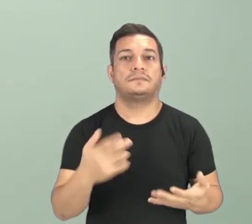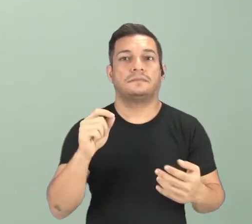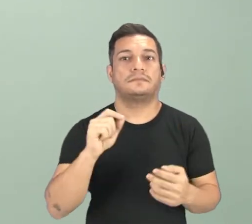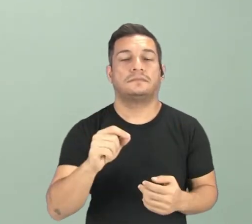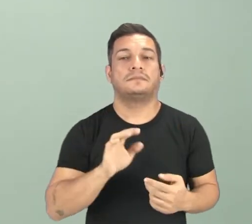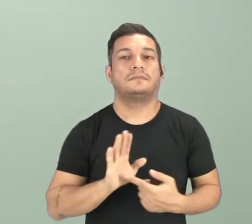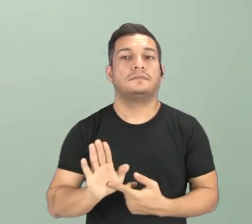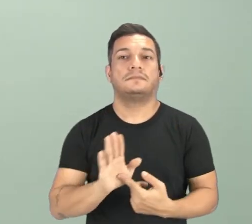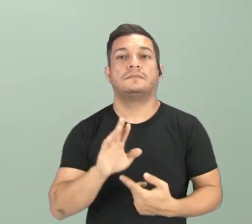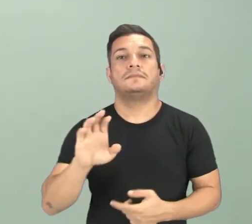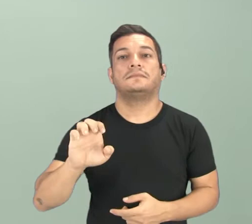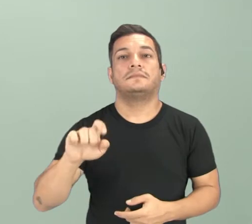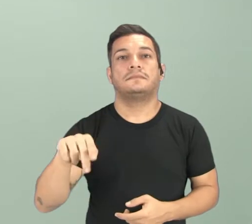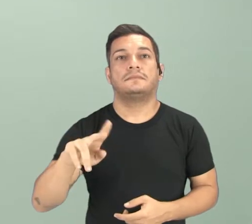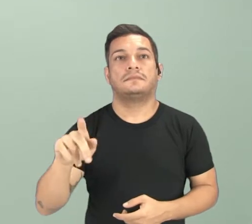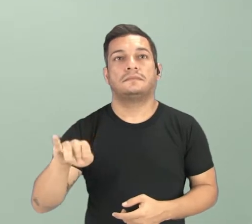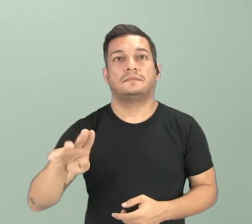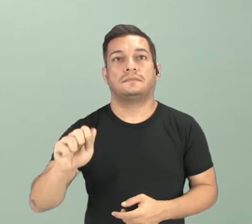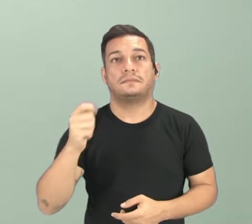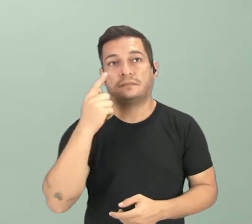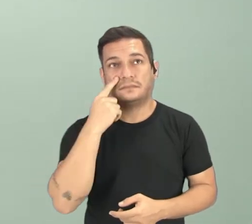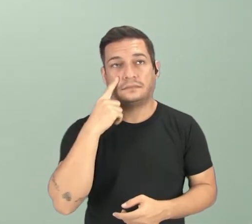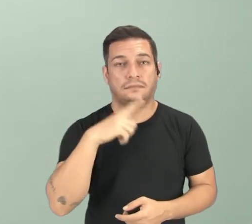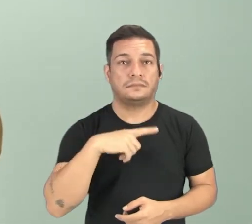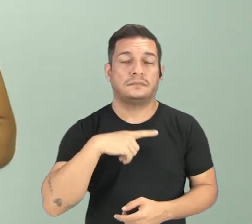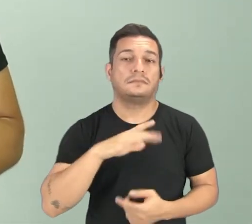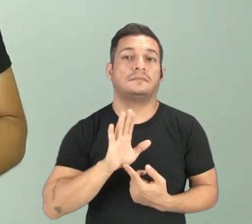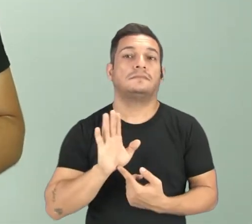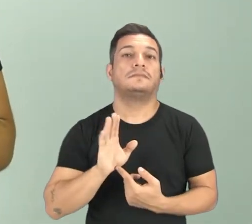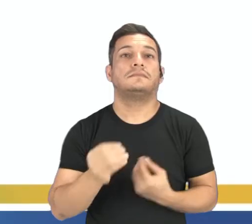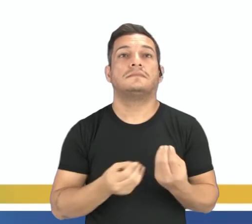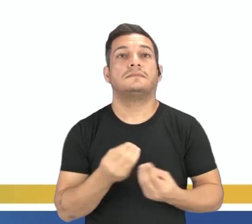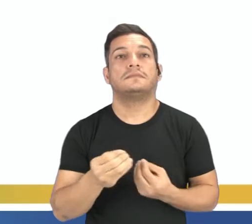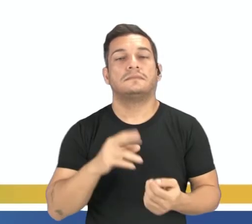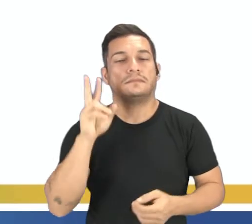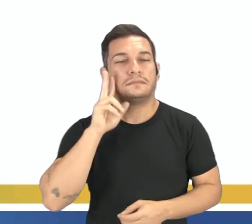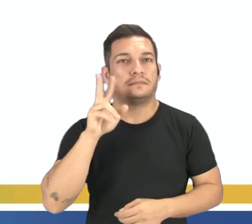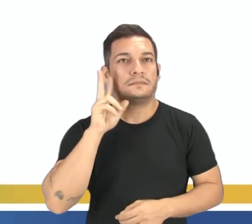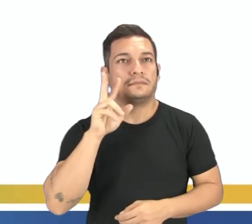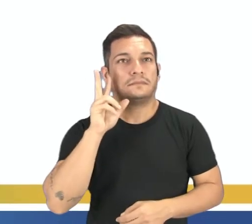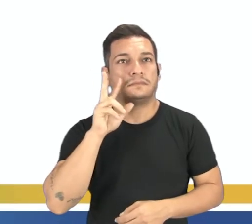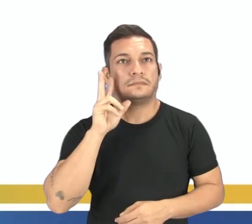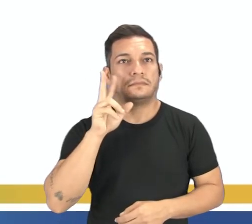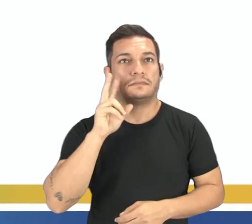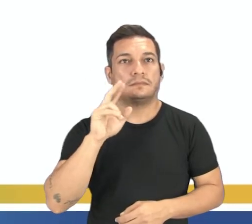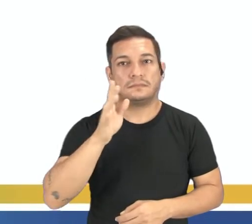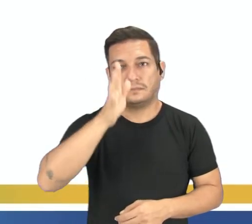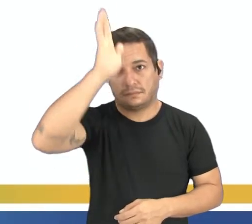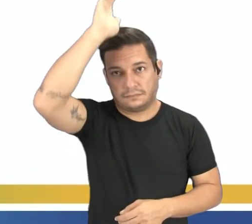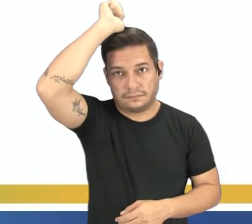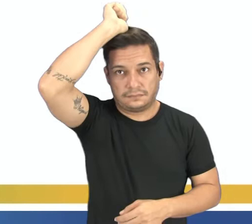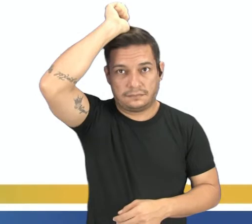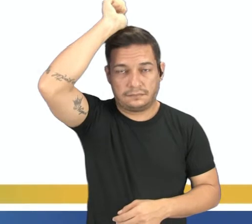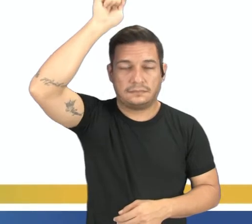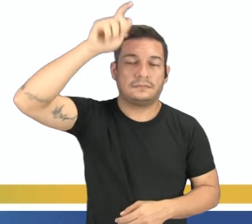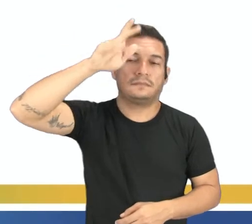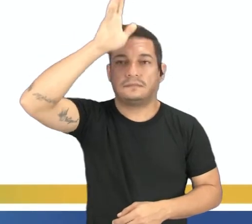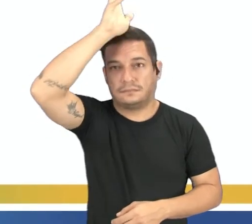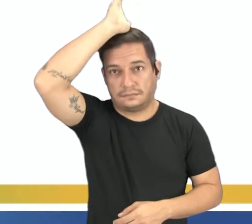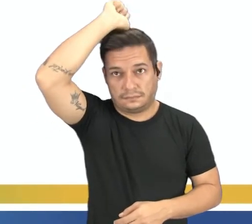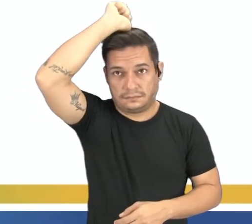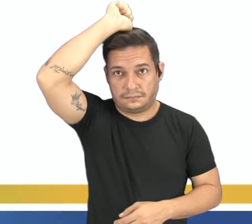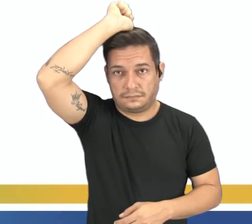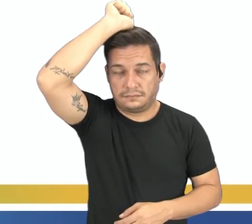da enzima, tá? Nesse sentido, eu tenho o seguinte assim, ó. Lembram lá, na crista da galinha ou do